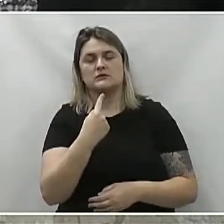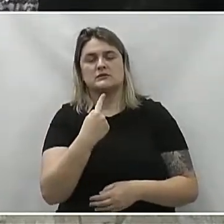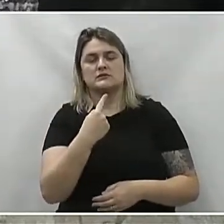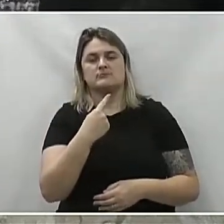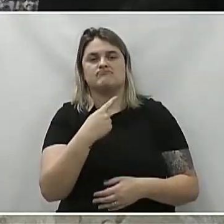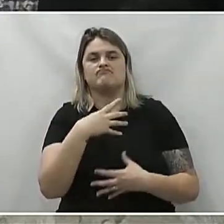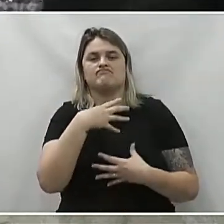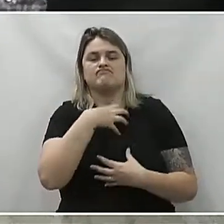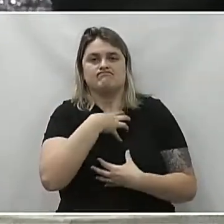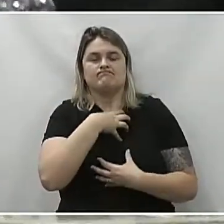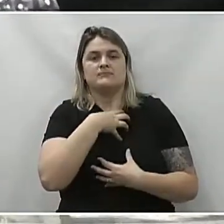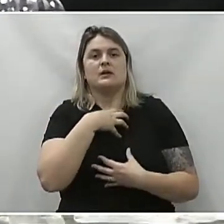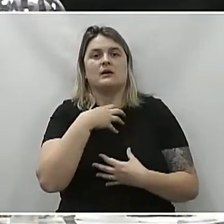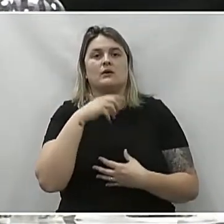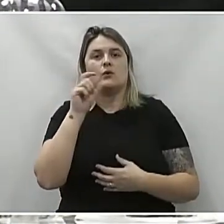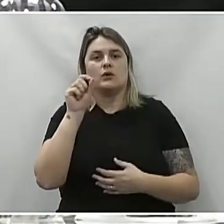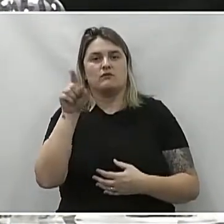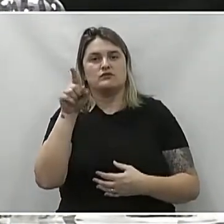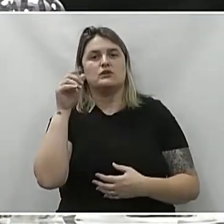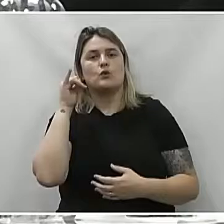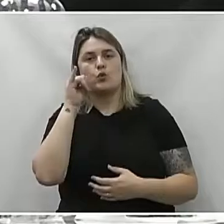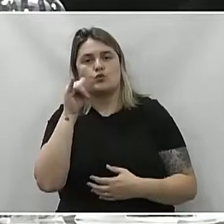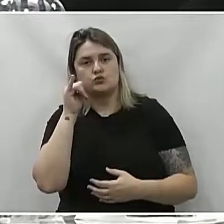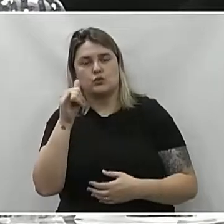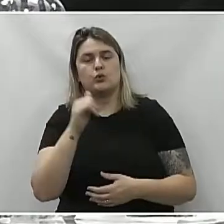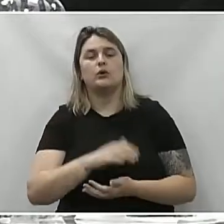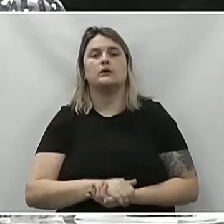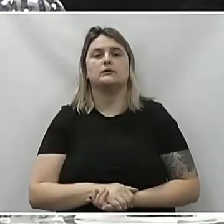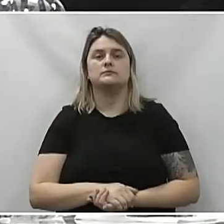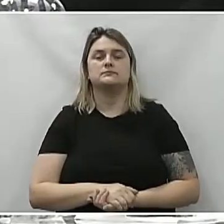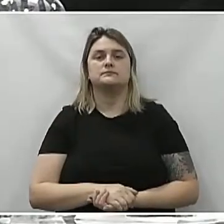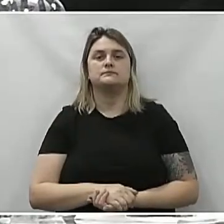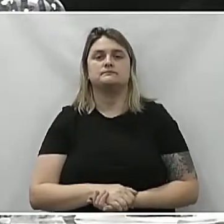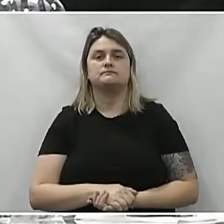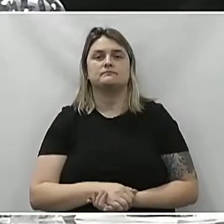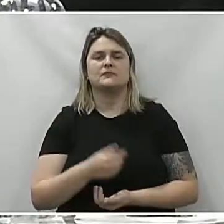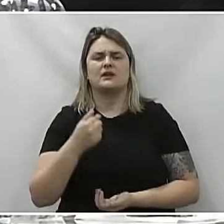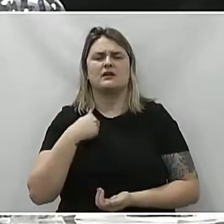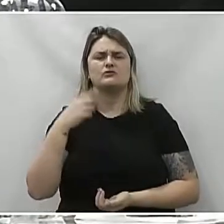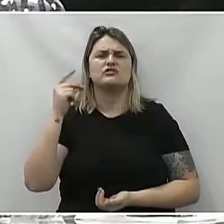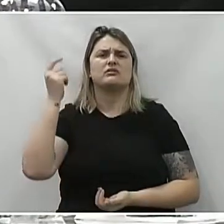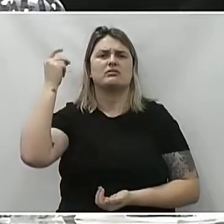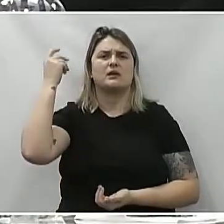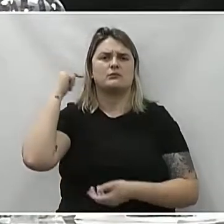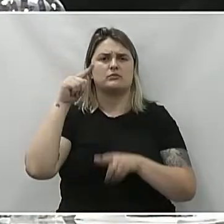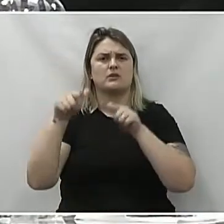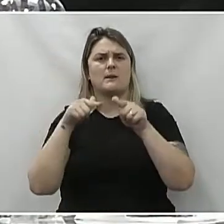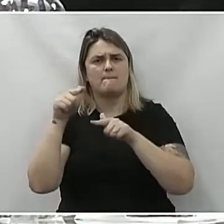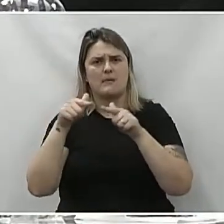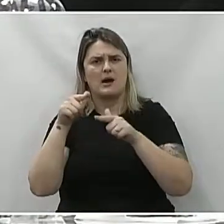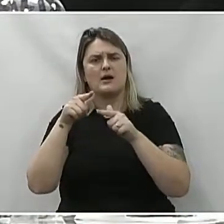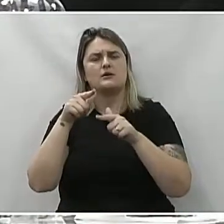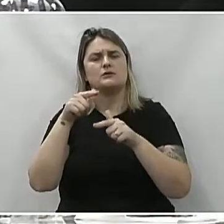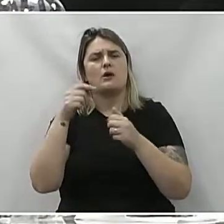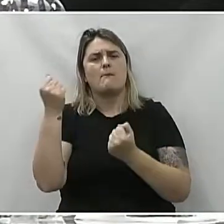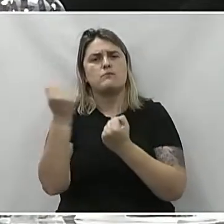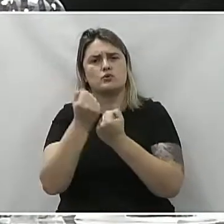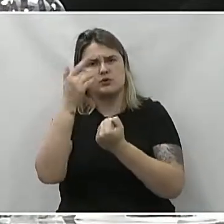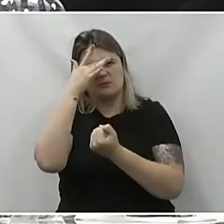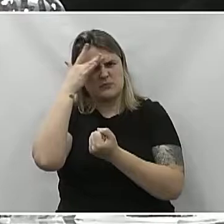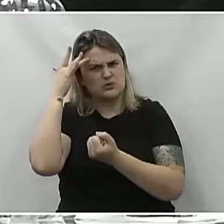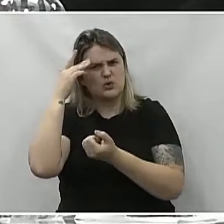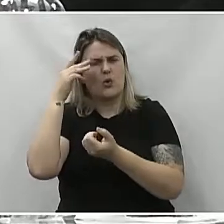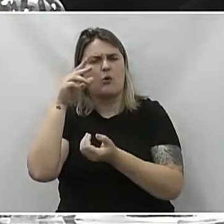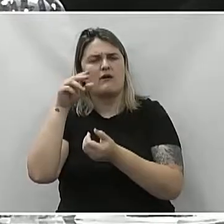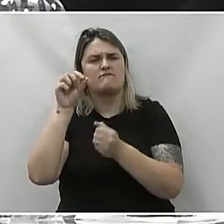muito sensível ao que você veio falar aqui. Eu, que há muito tempo trabalho junto com os pacientes oncológicos lá e com a